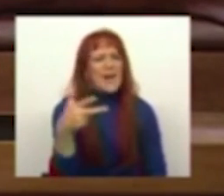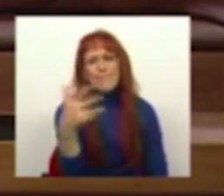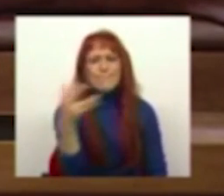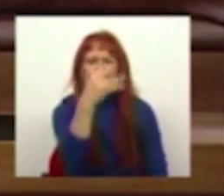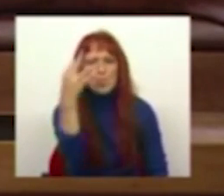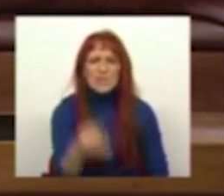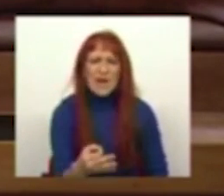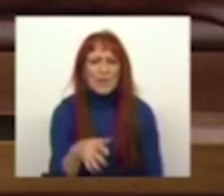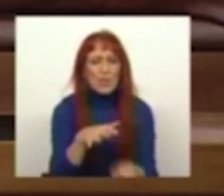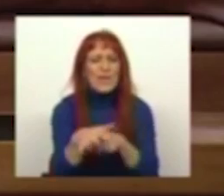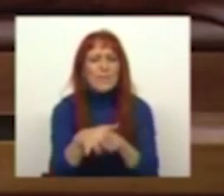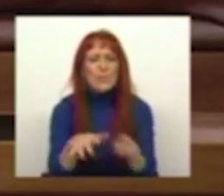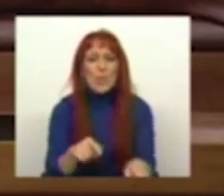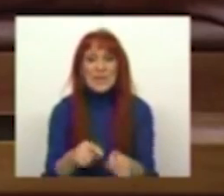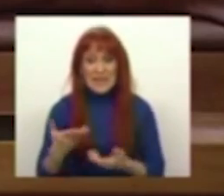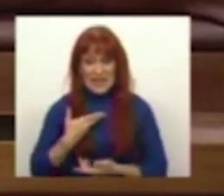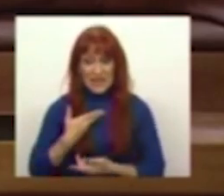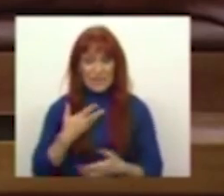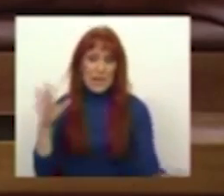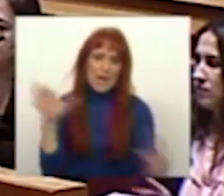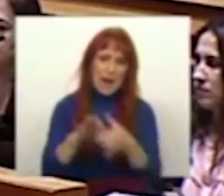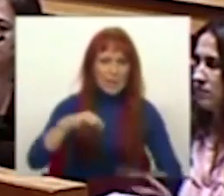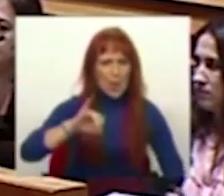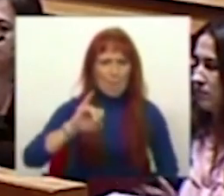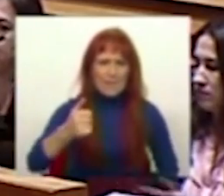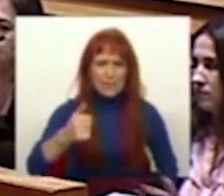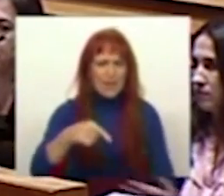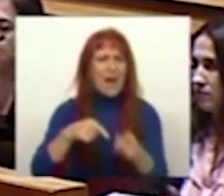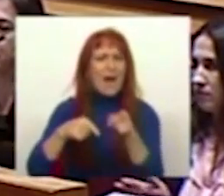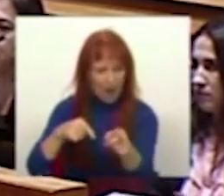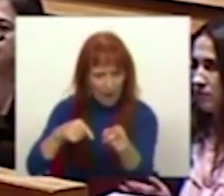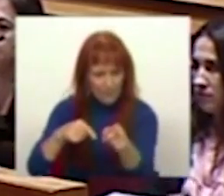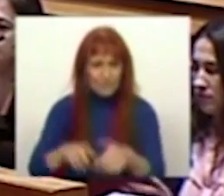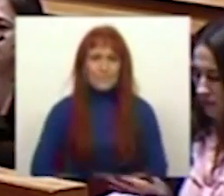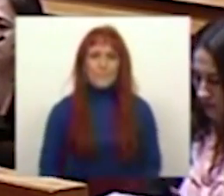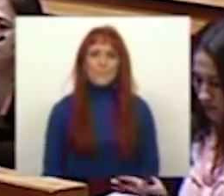100% do peso da dívida no produto interno bruto.